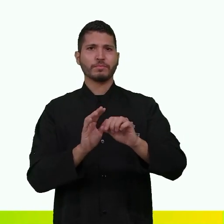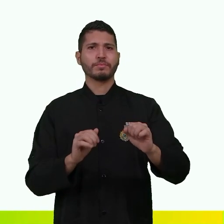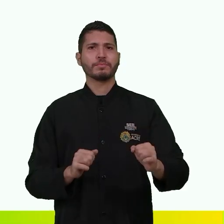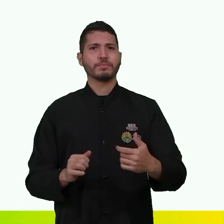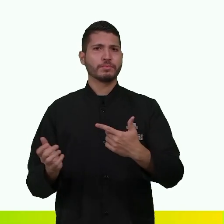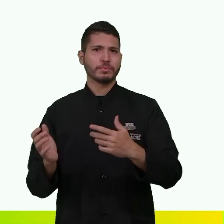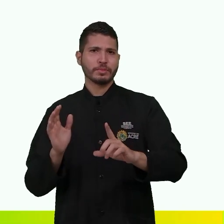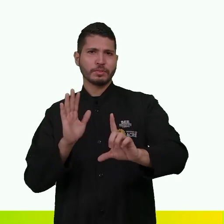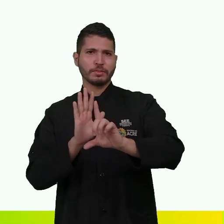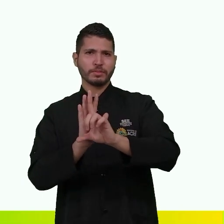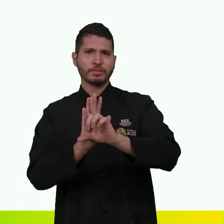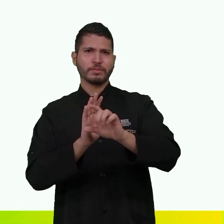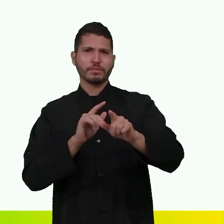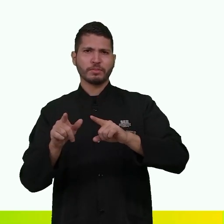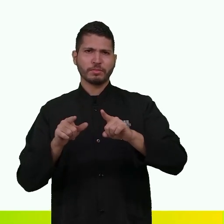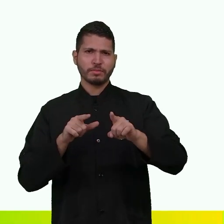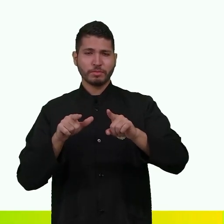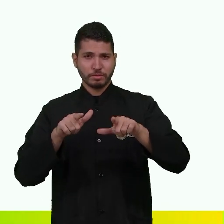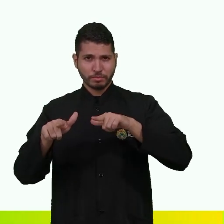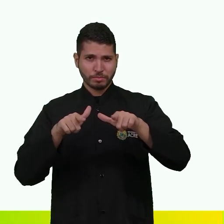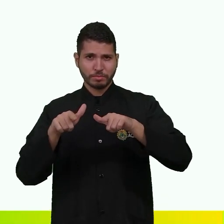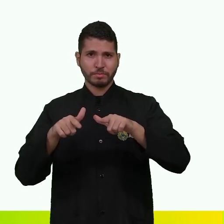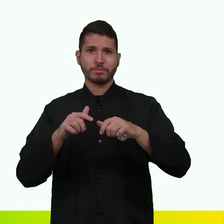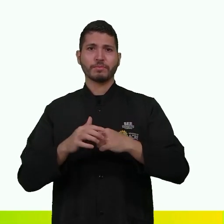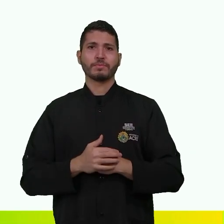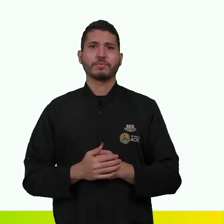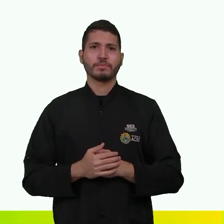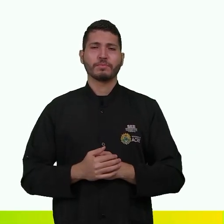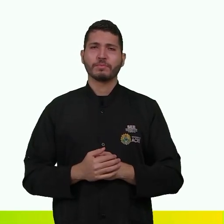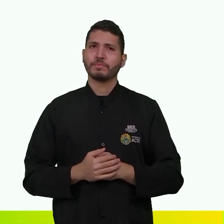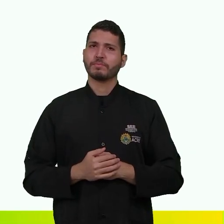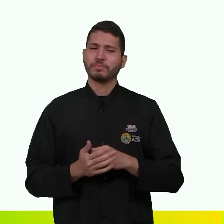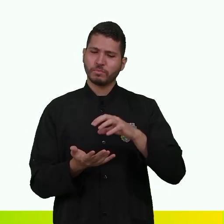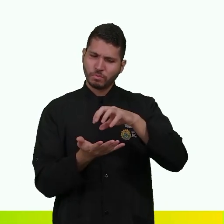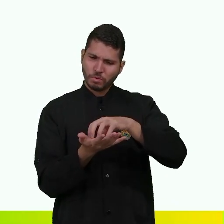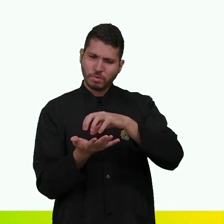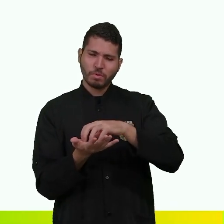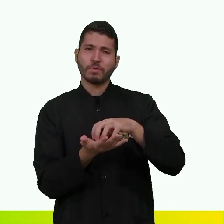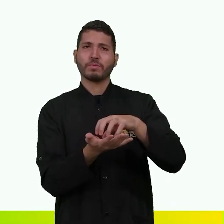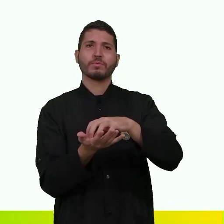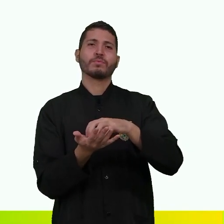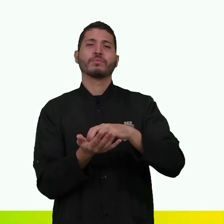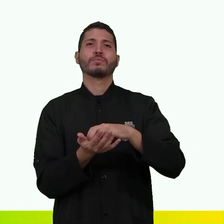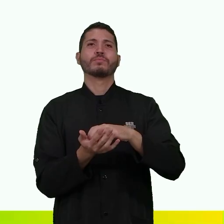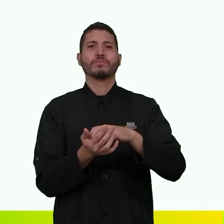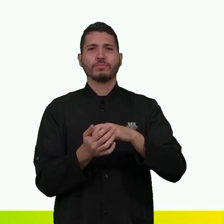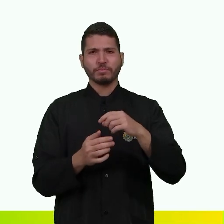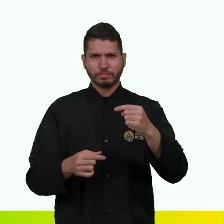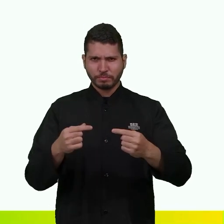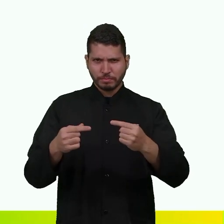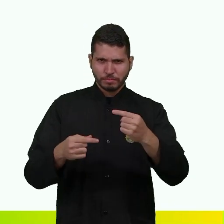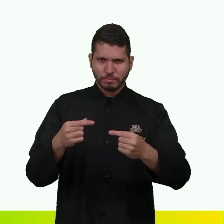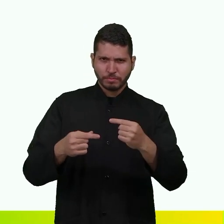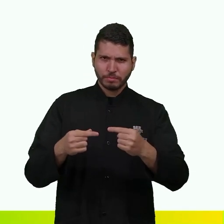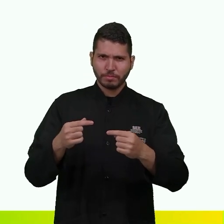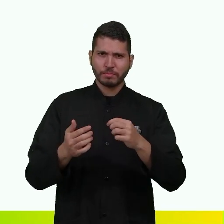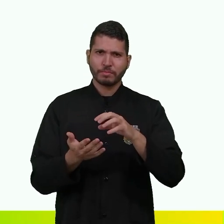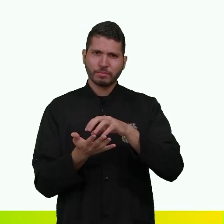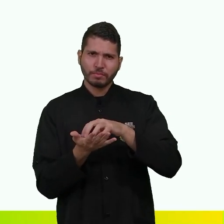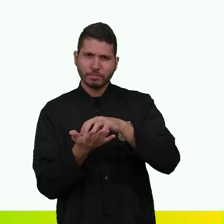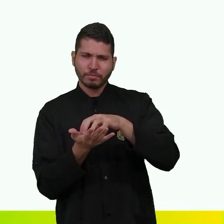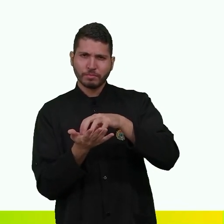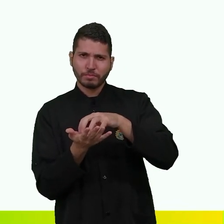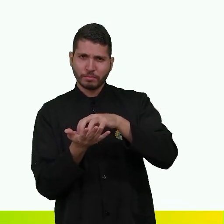mais rígidas e convenções internacionais. Como a sociedade pode agir, a ação social, ONGs e